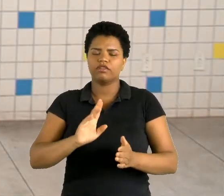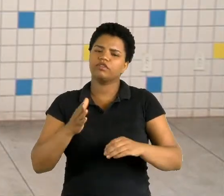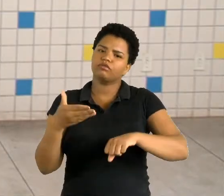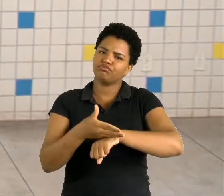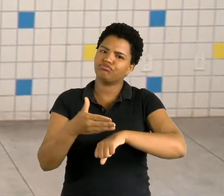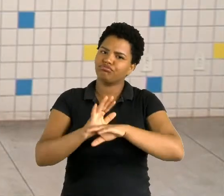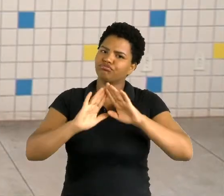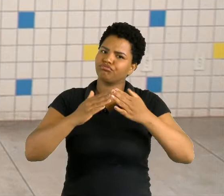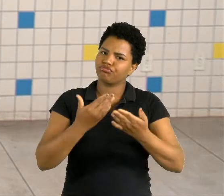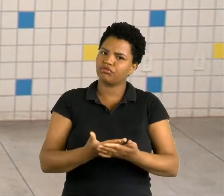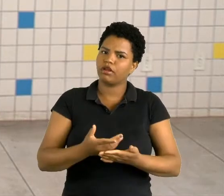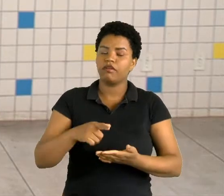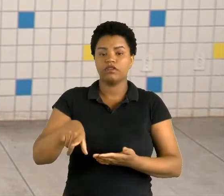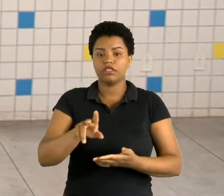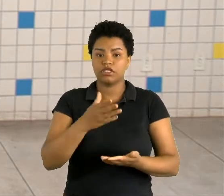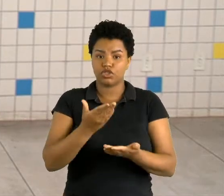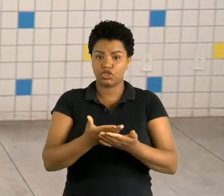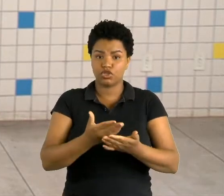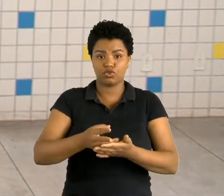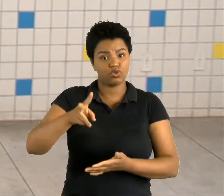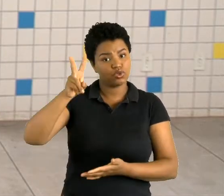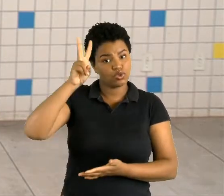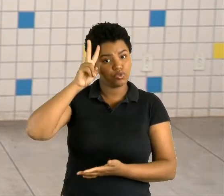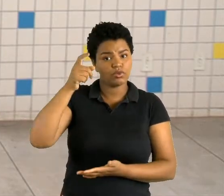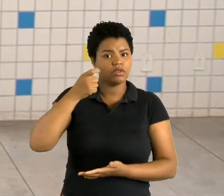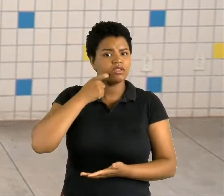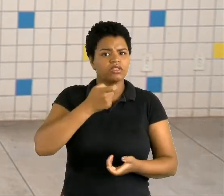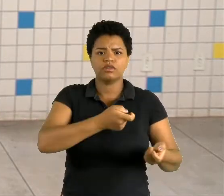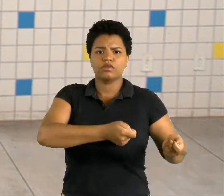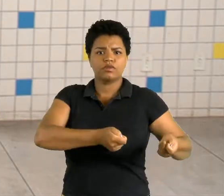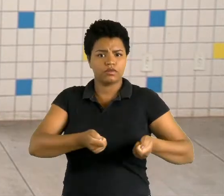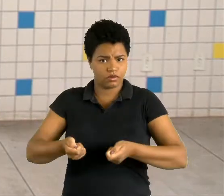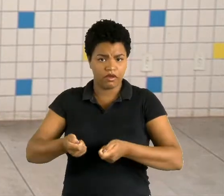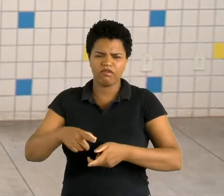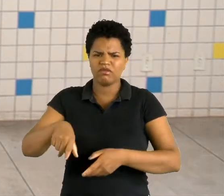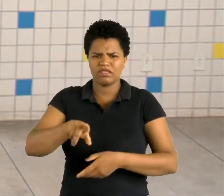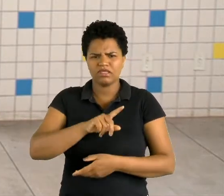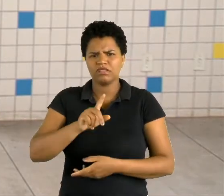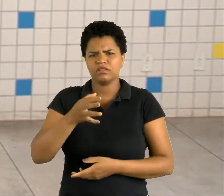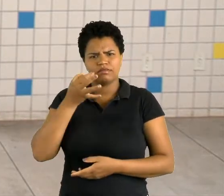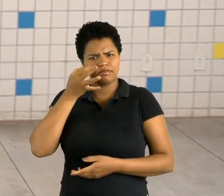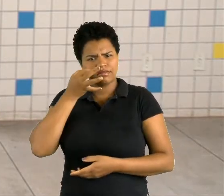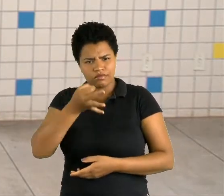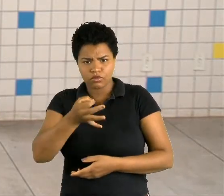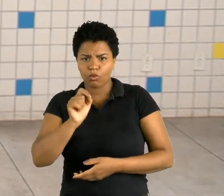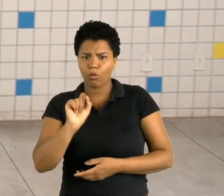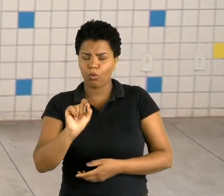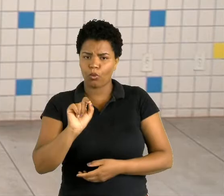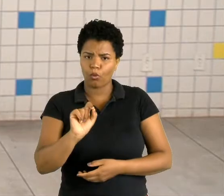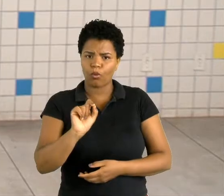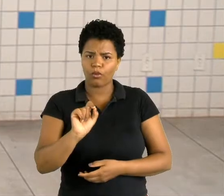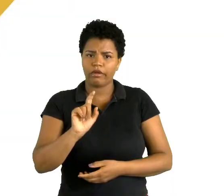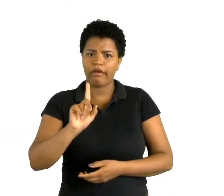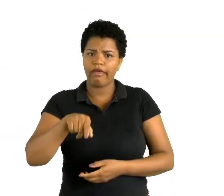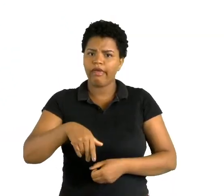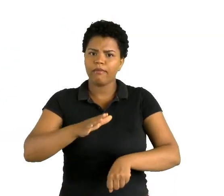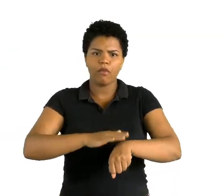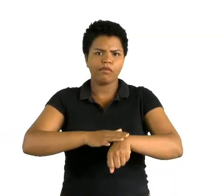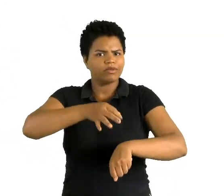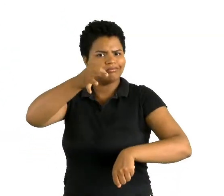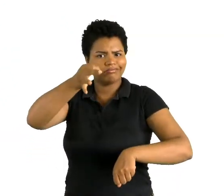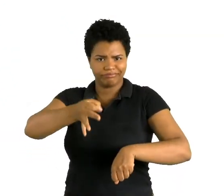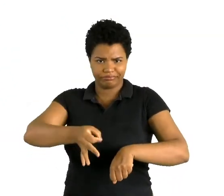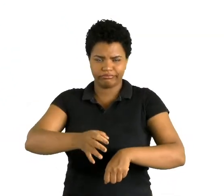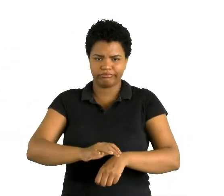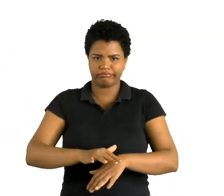vocês estudam de segunda a sexta-feira. Vocês observam aí que se trata o quê? De ações pontuais. Eu